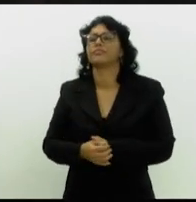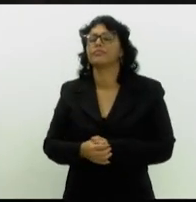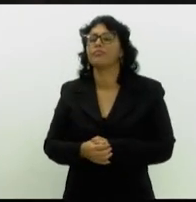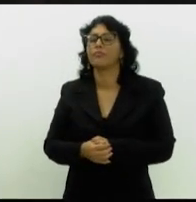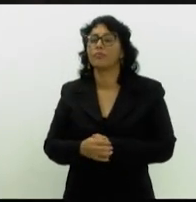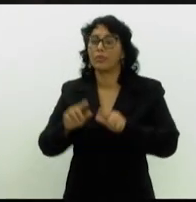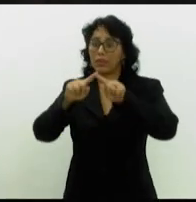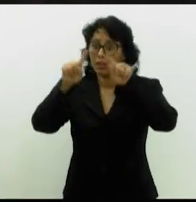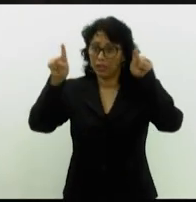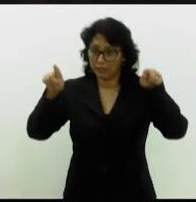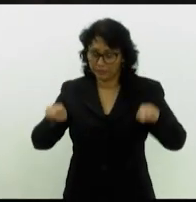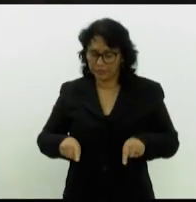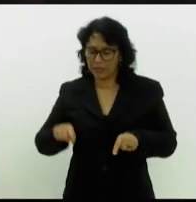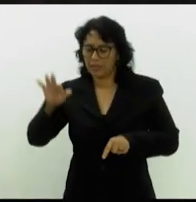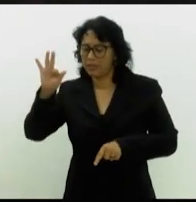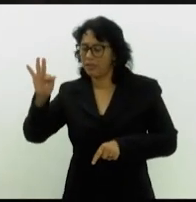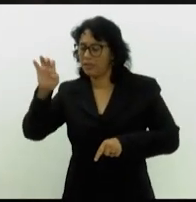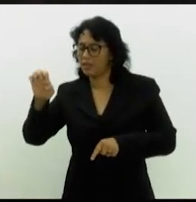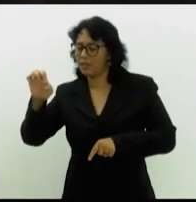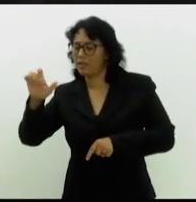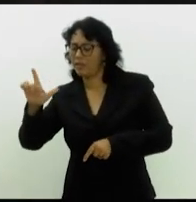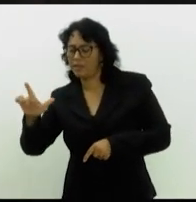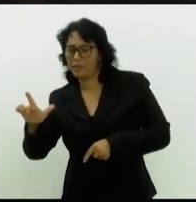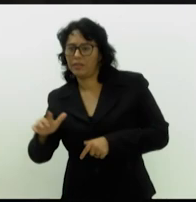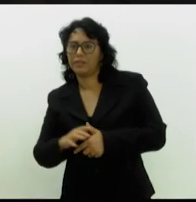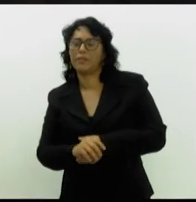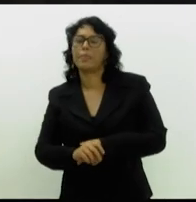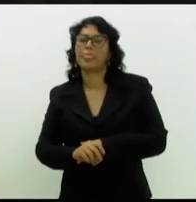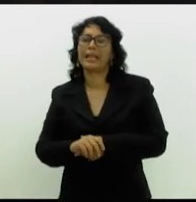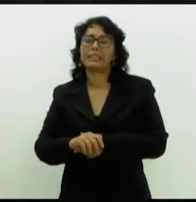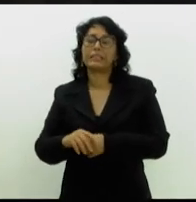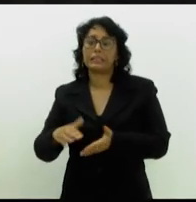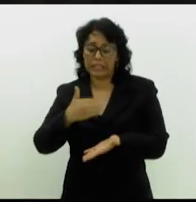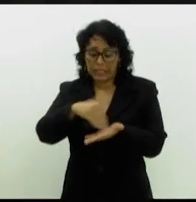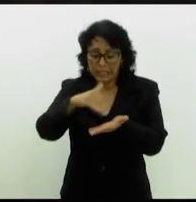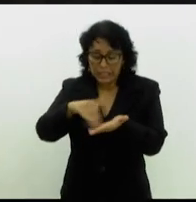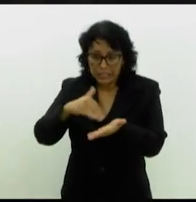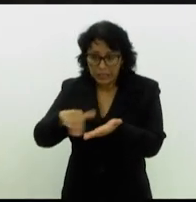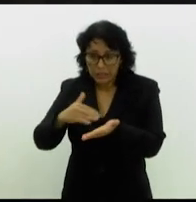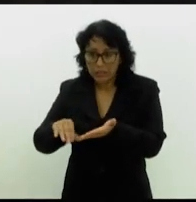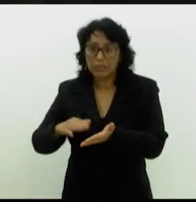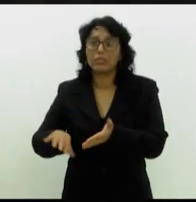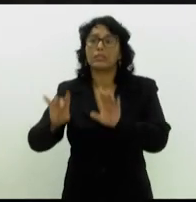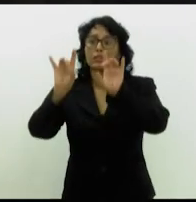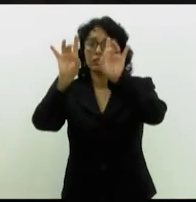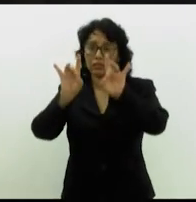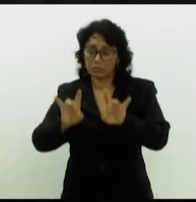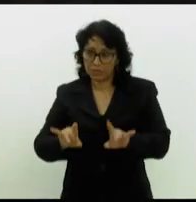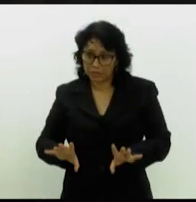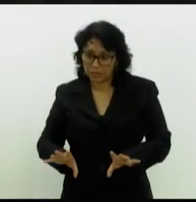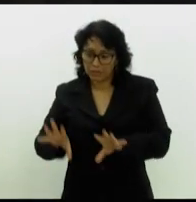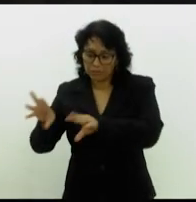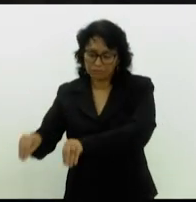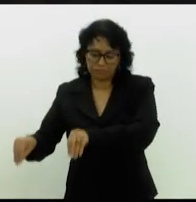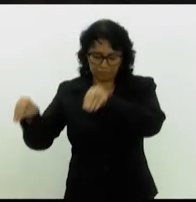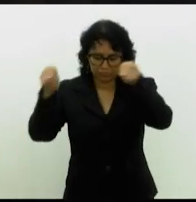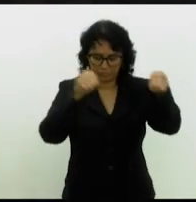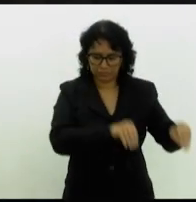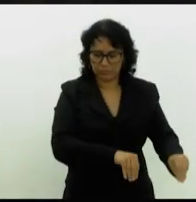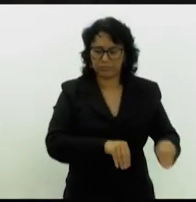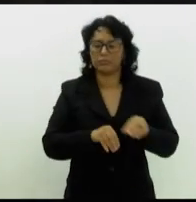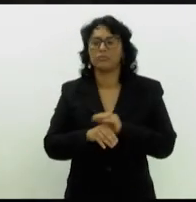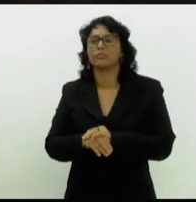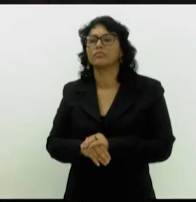funcionários da faep que eram da antiga secretaria extraordinária passariam hoje est na fitec